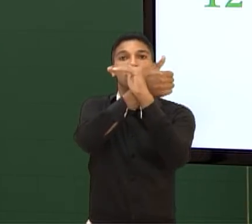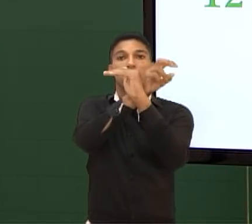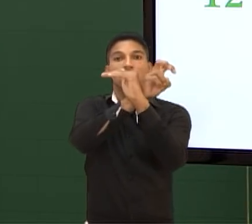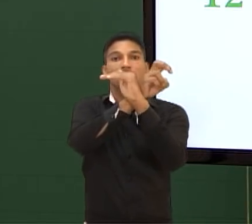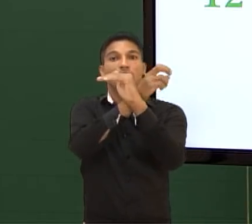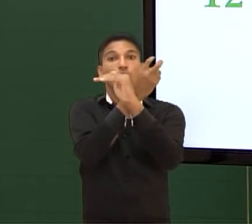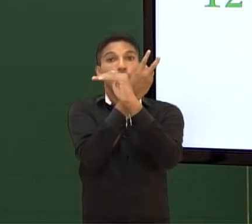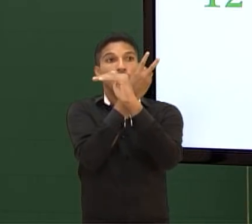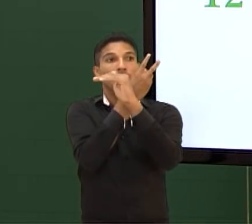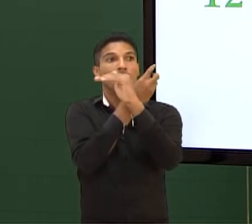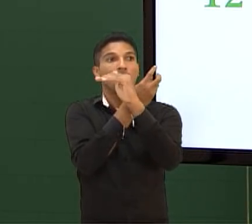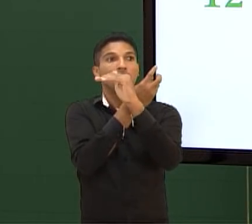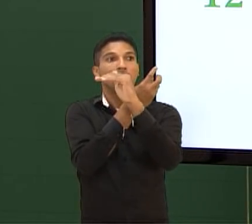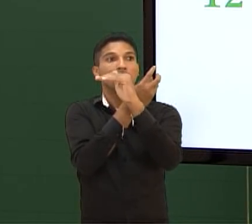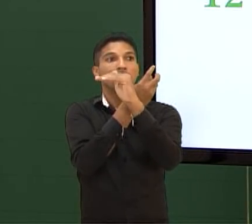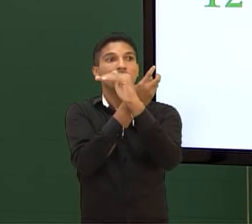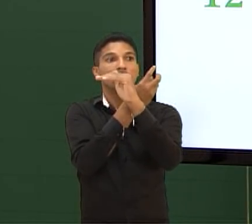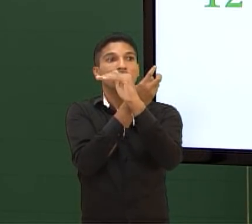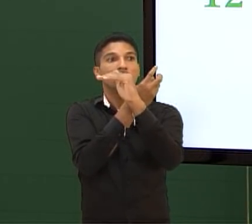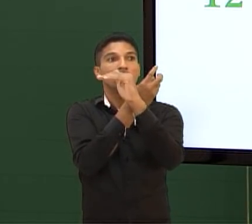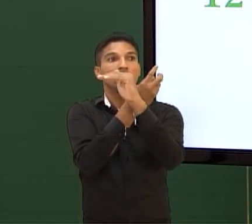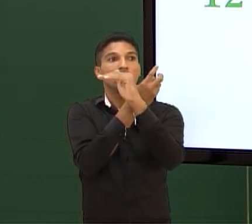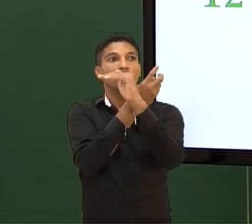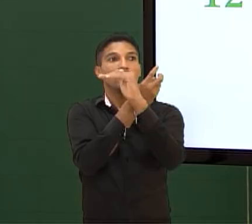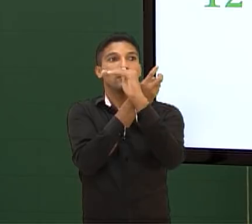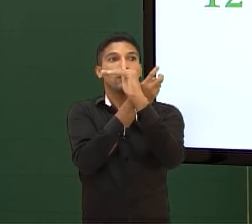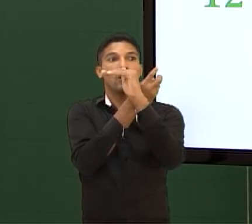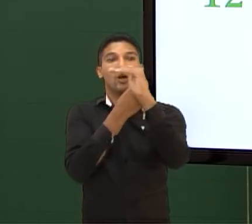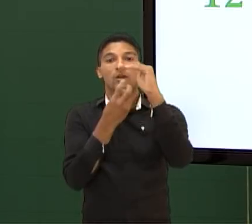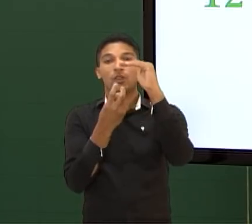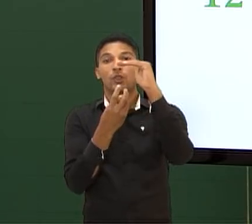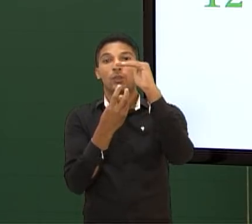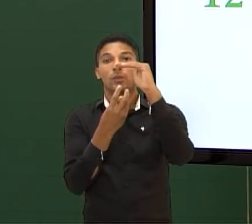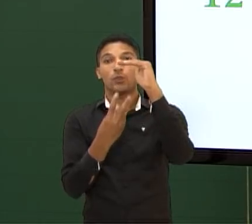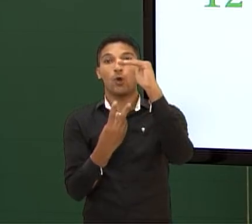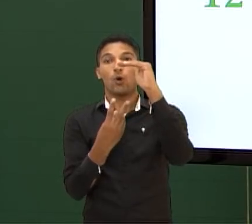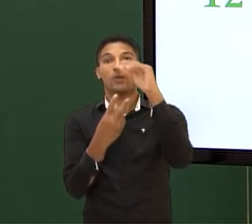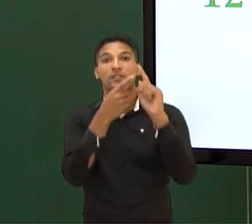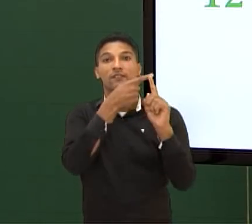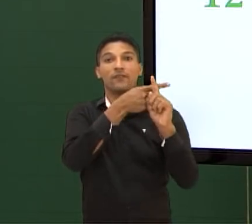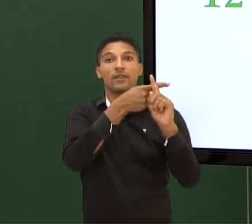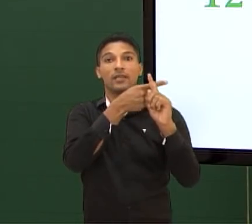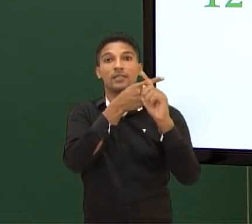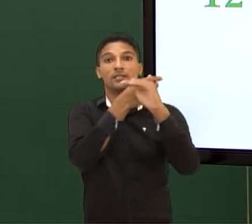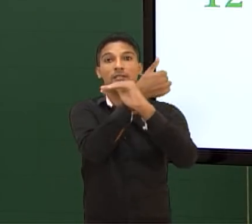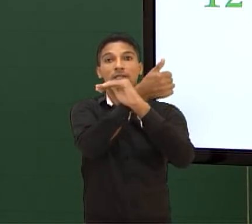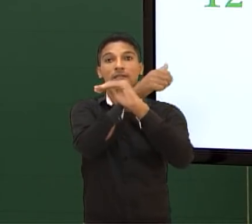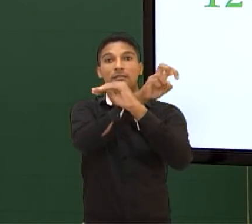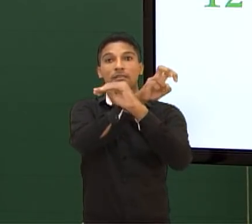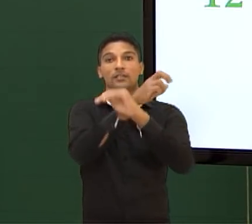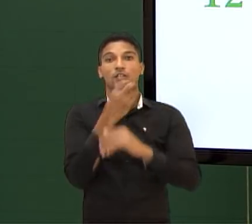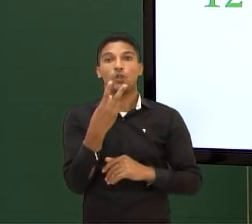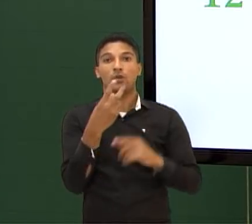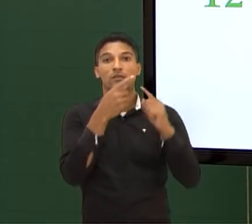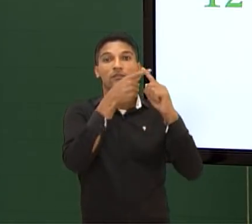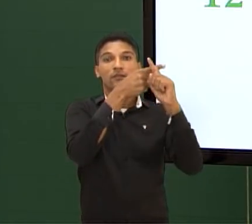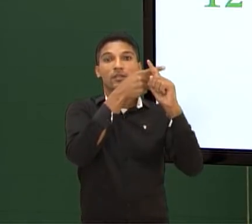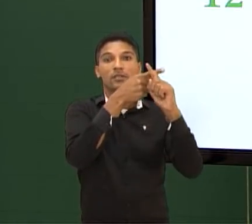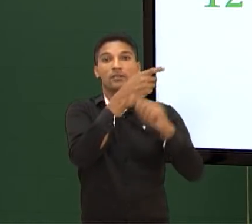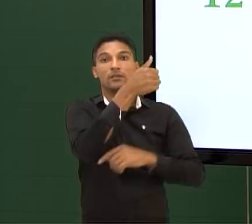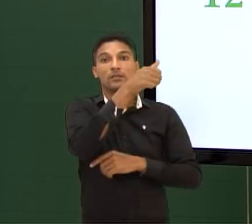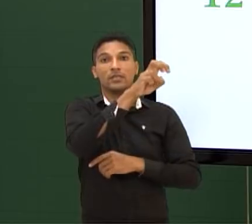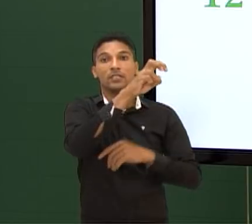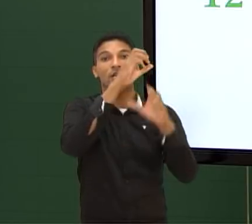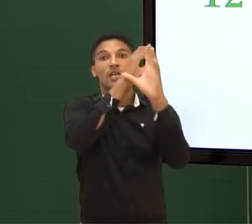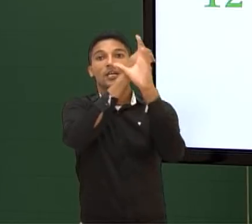o 15 e somar com quem? Com o 1 que eu tenho aqui no meu, o quê? Numerador, certo? Então, quando eu faço isso, eu